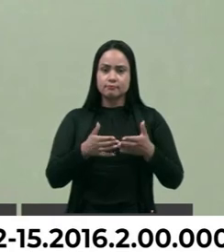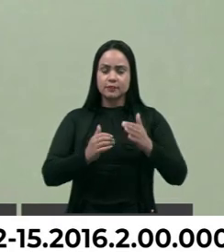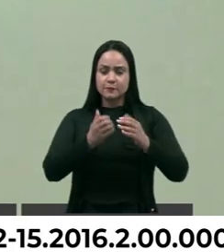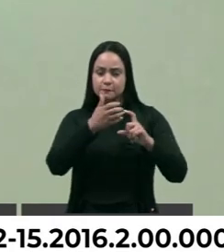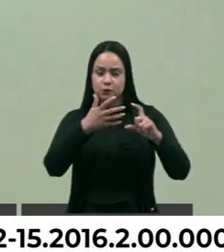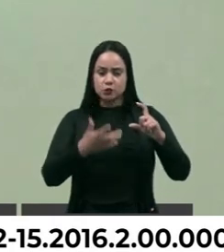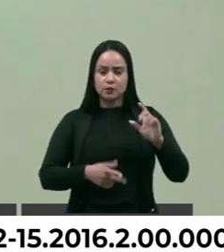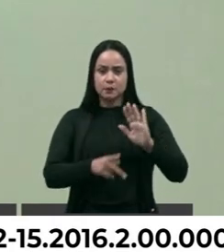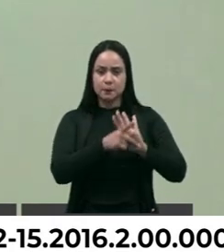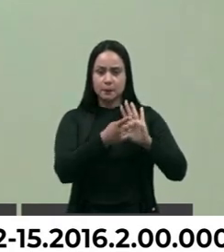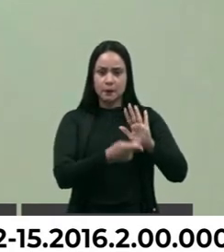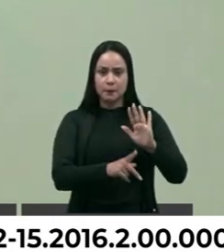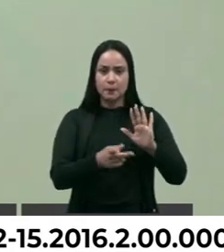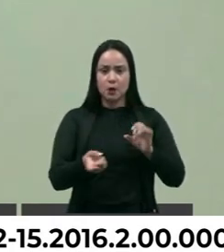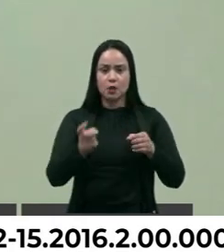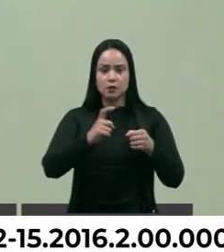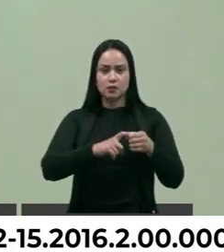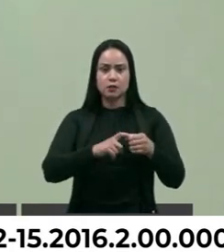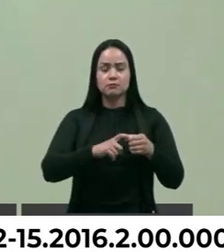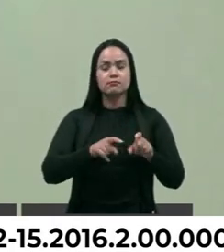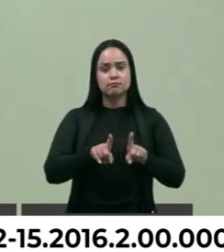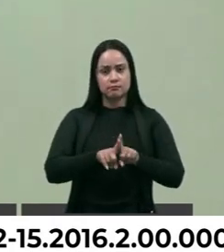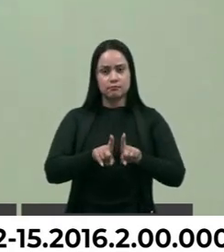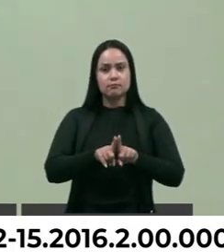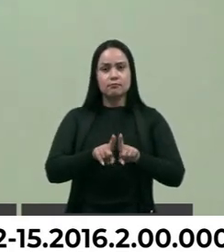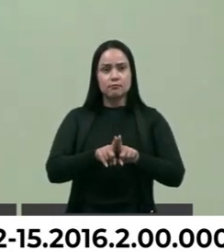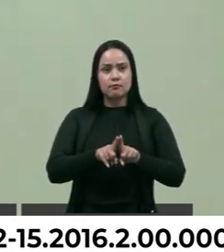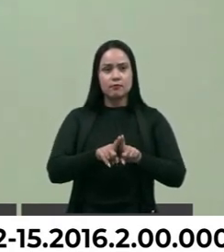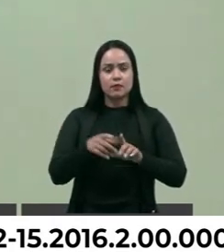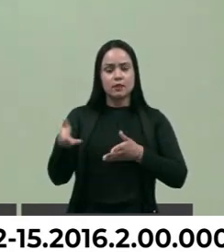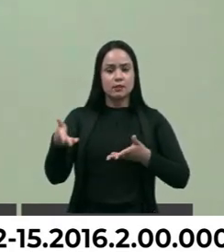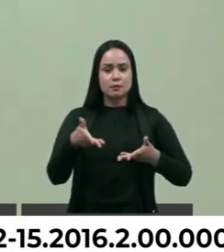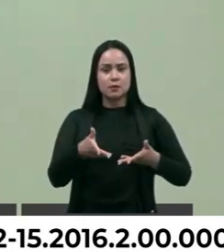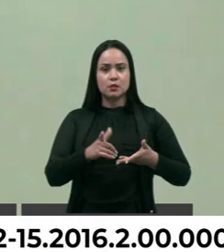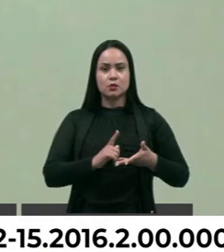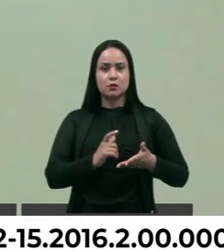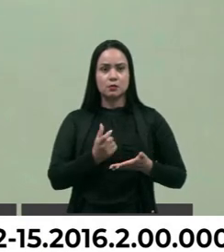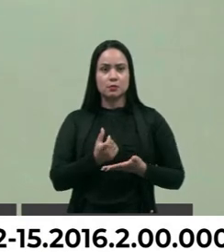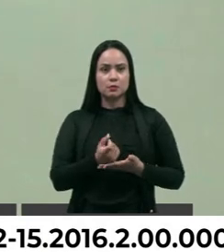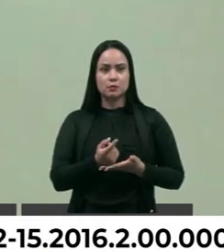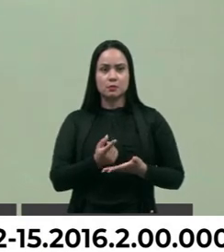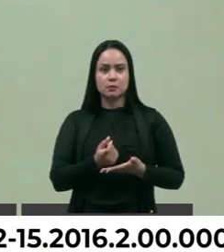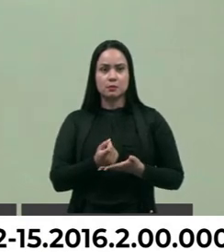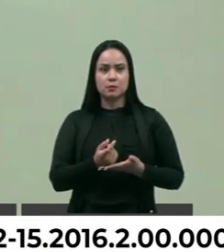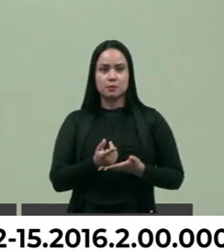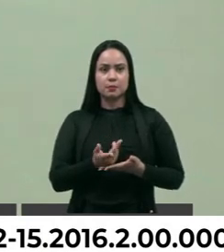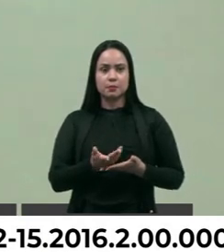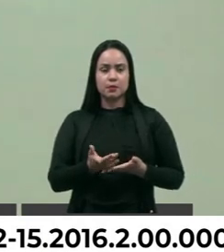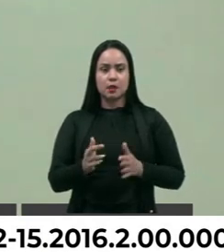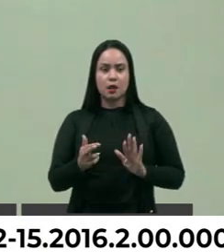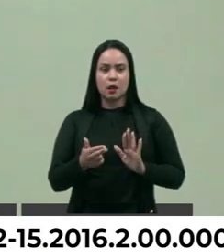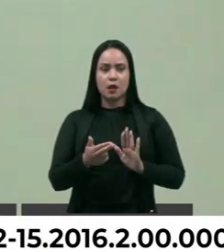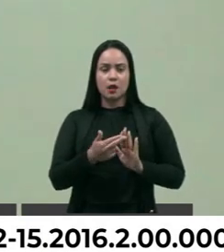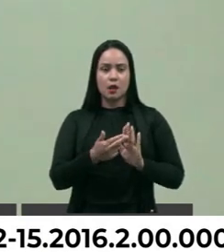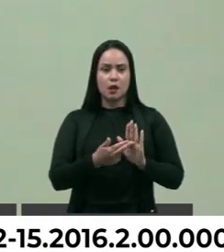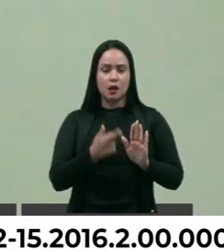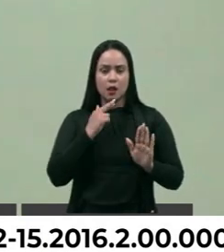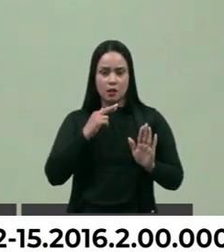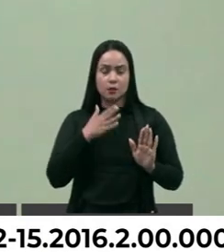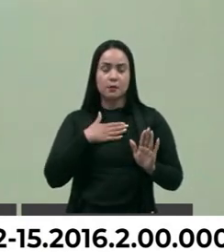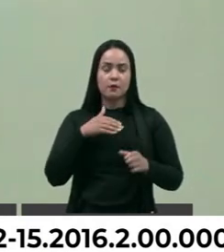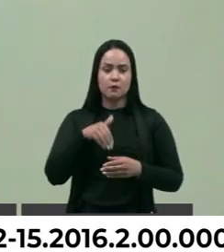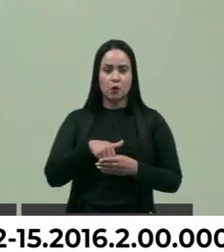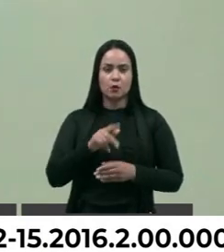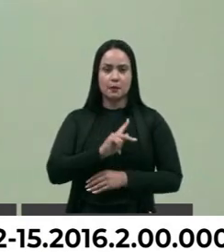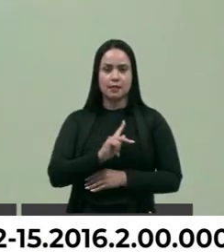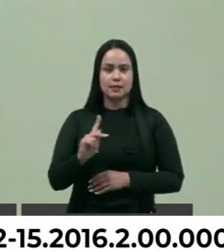e restabeleça concomitantemente o recebimento dos subsídios correlatos. É assim como voto,